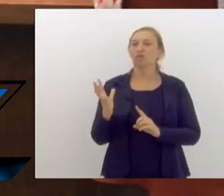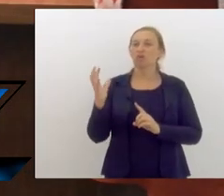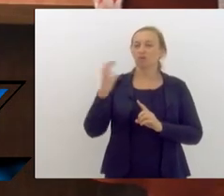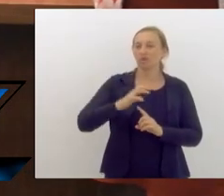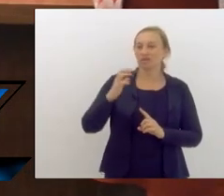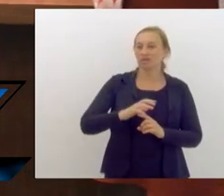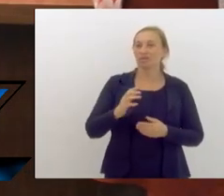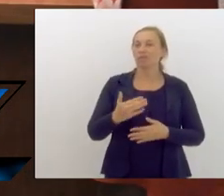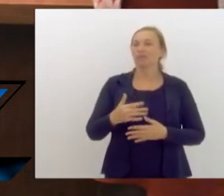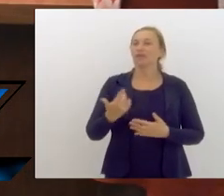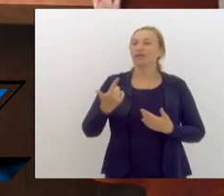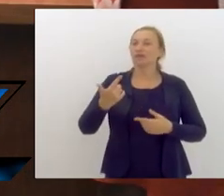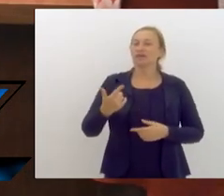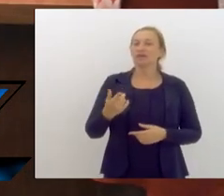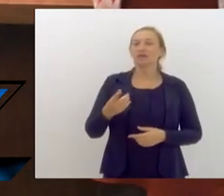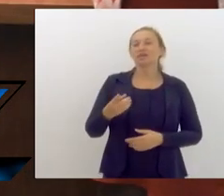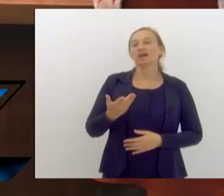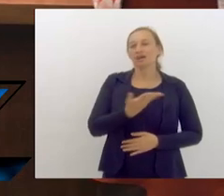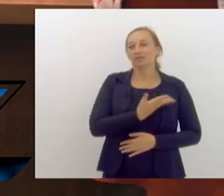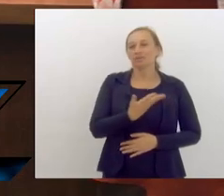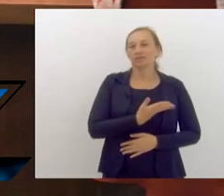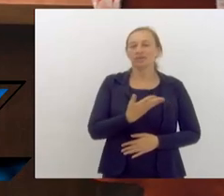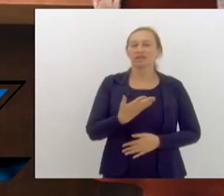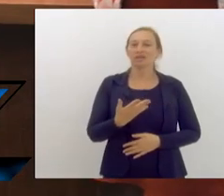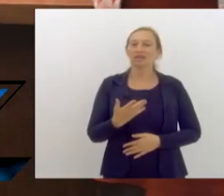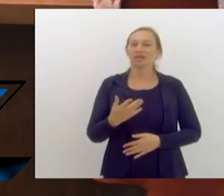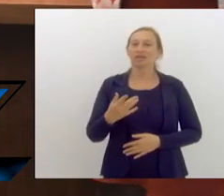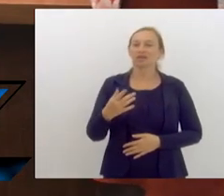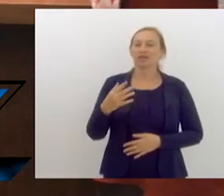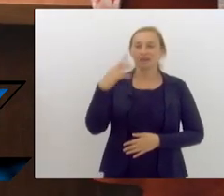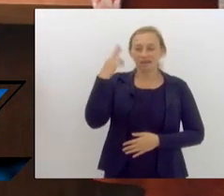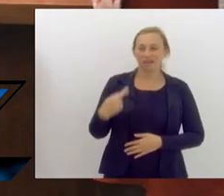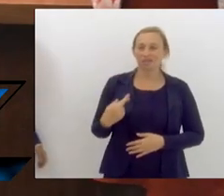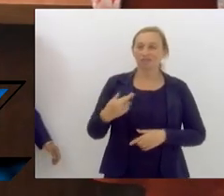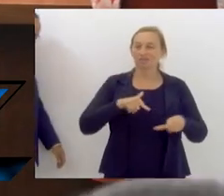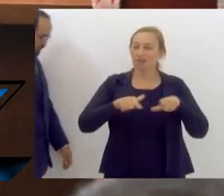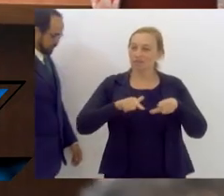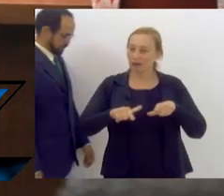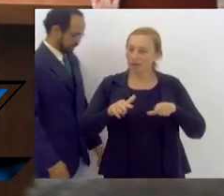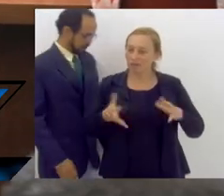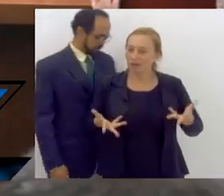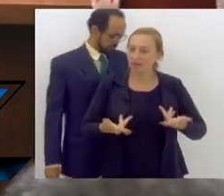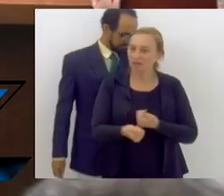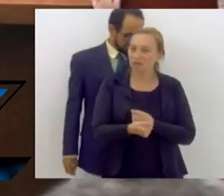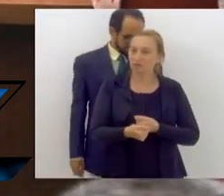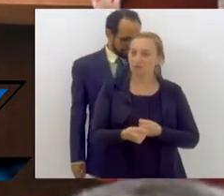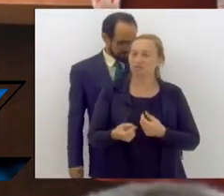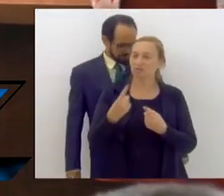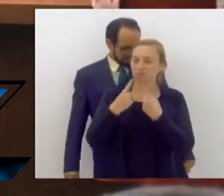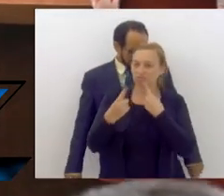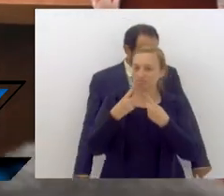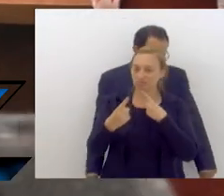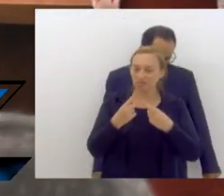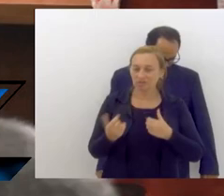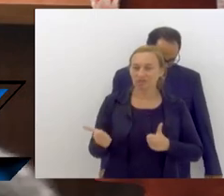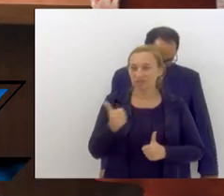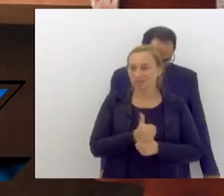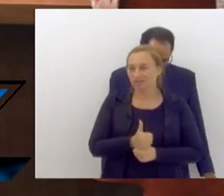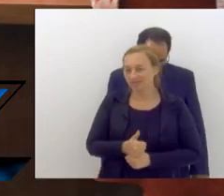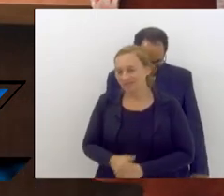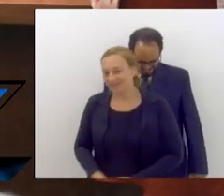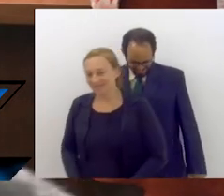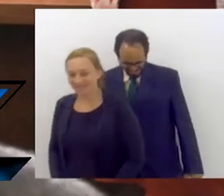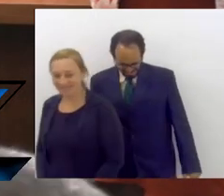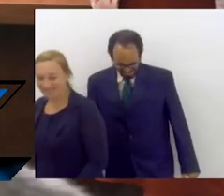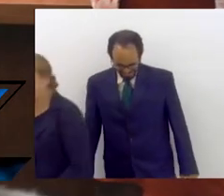minha grande companheira Renata que fez um excelente trabalho na liderança que a gente possa ampliar o diálogo com as forças de oposição a atual